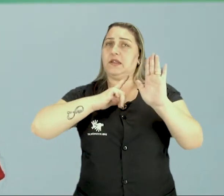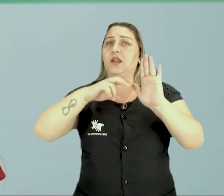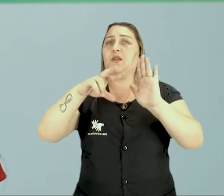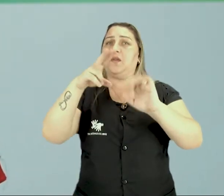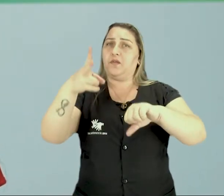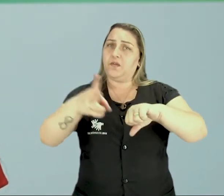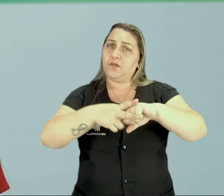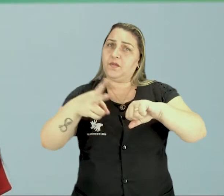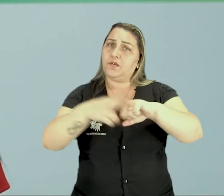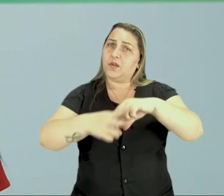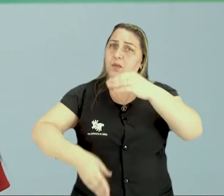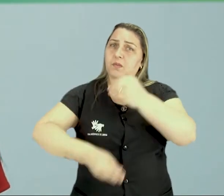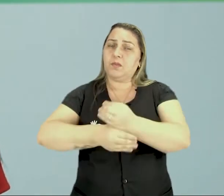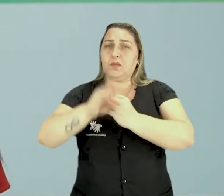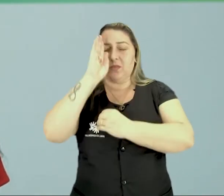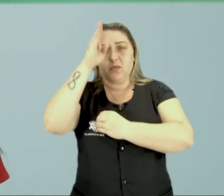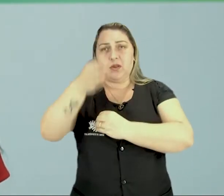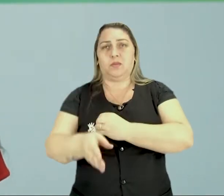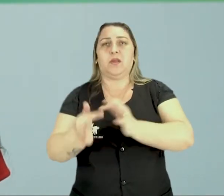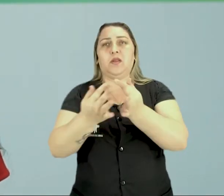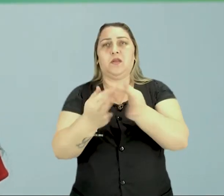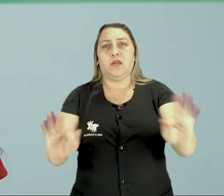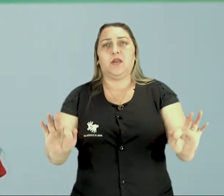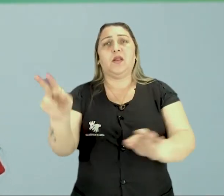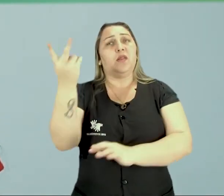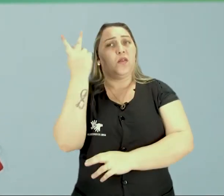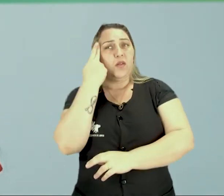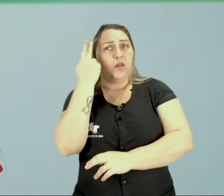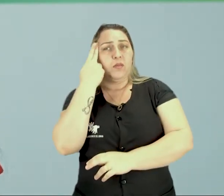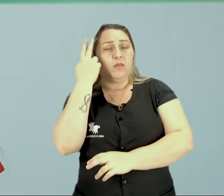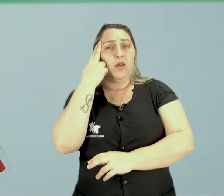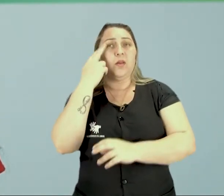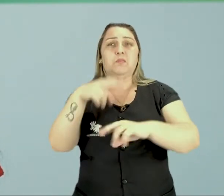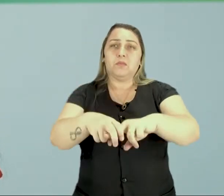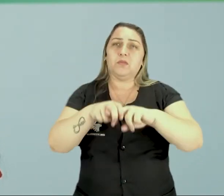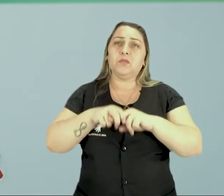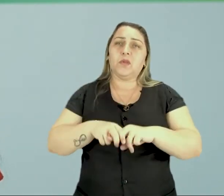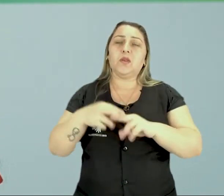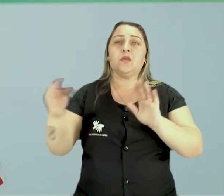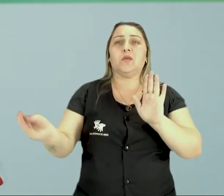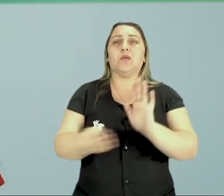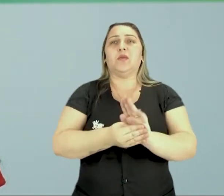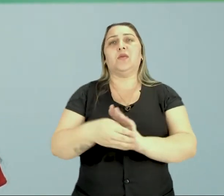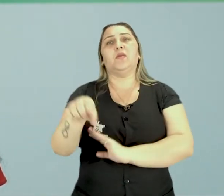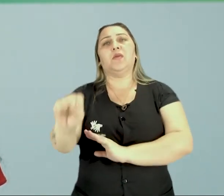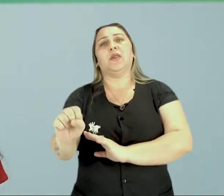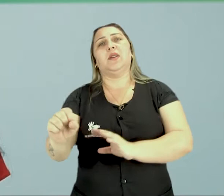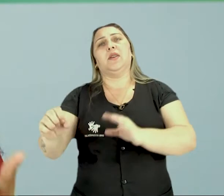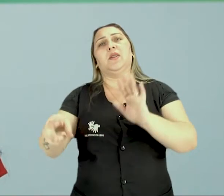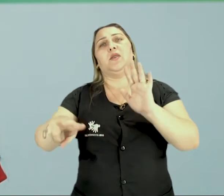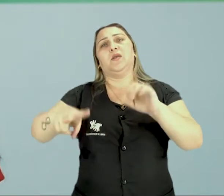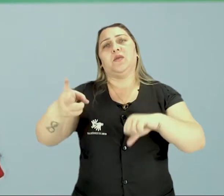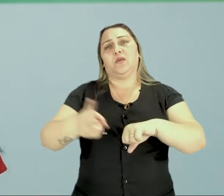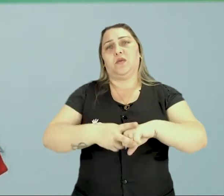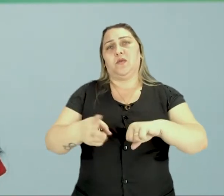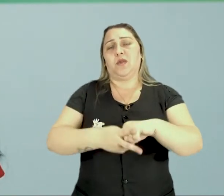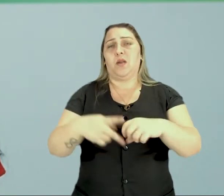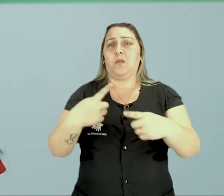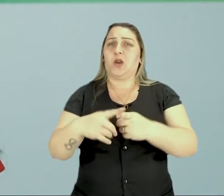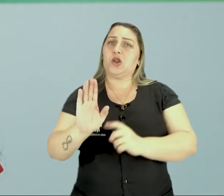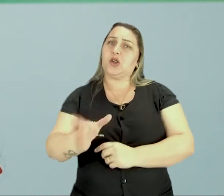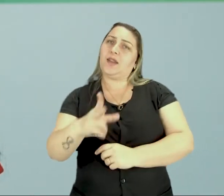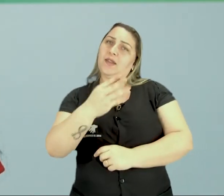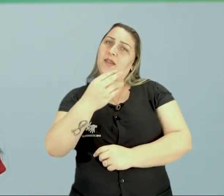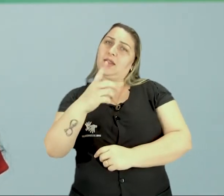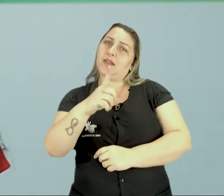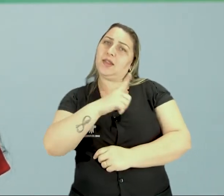verbo vai vir, o verbo principal da sua frase vai vir normal. É por isso que aí nós não colocamos o S no verbo, porque nós já temos a presença do